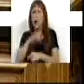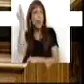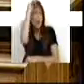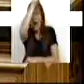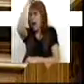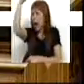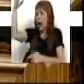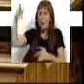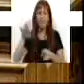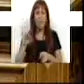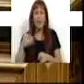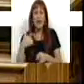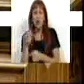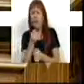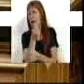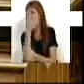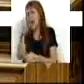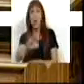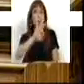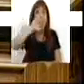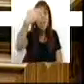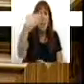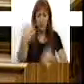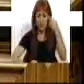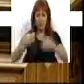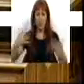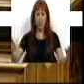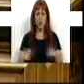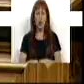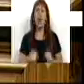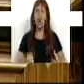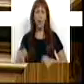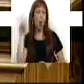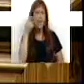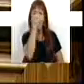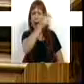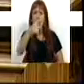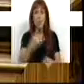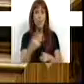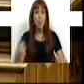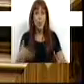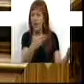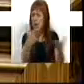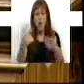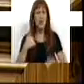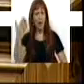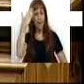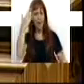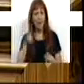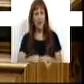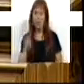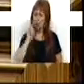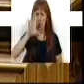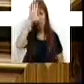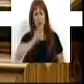Frio, em Rezende, em Paredes de Coura e por aí fora. São 47 tribunais. Portanto, seria bom ouvir essas pessoas, porque, de facto, nós consideramos,